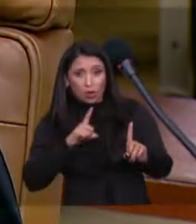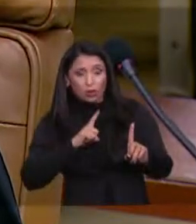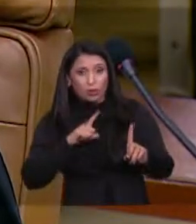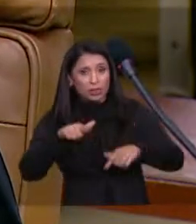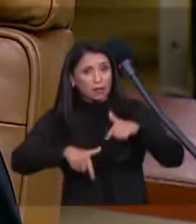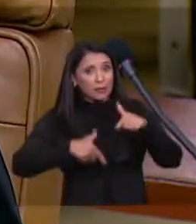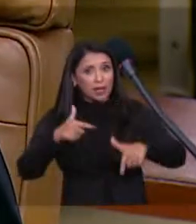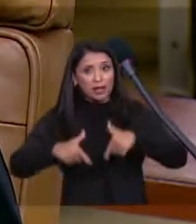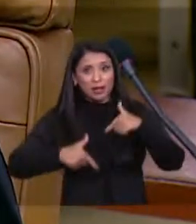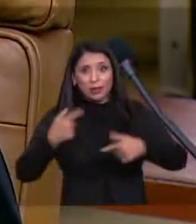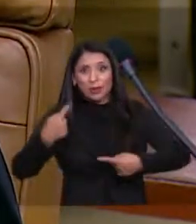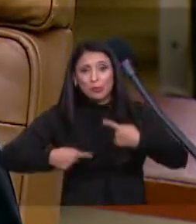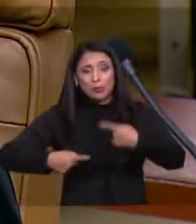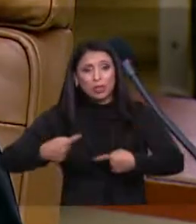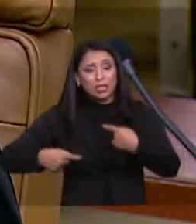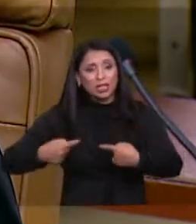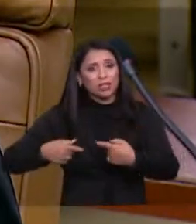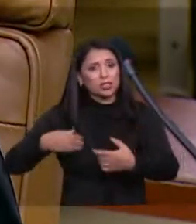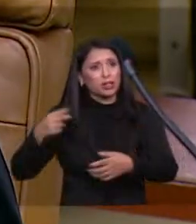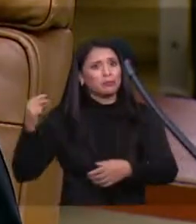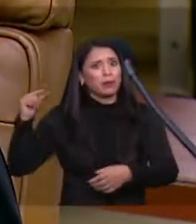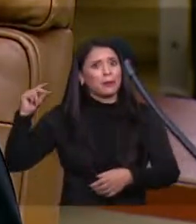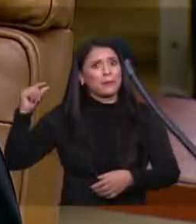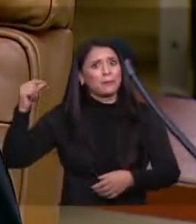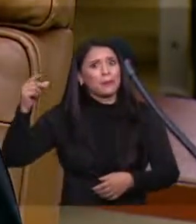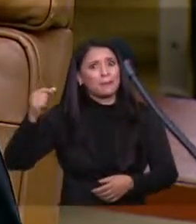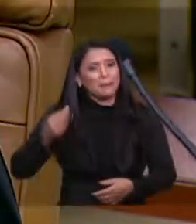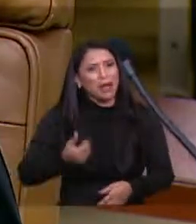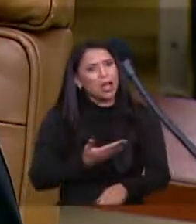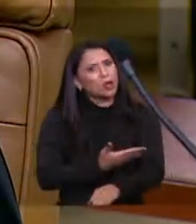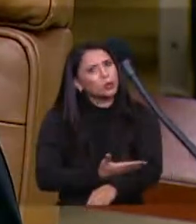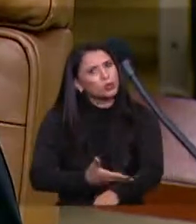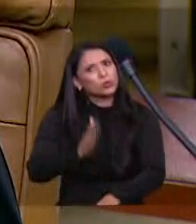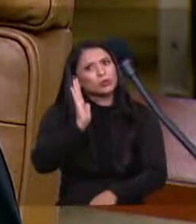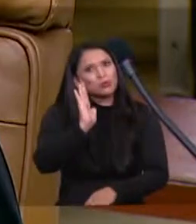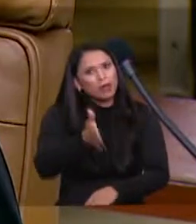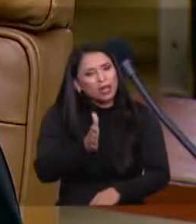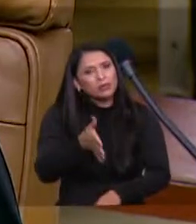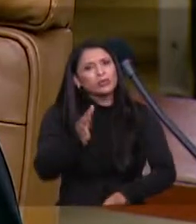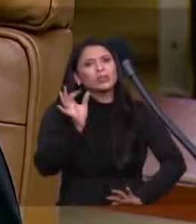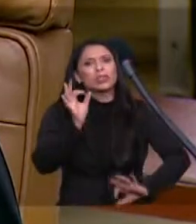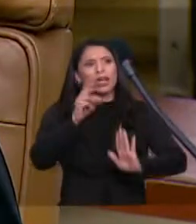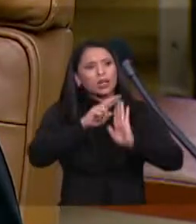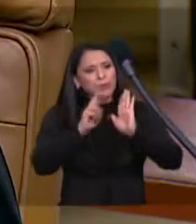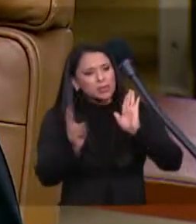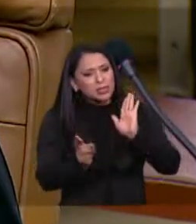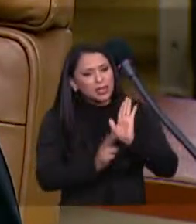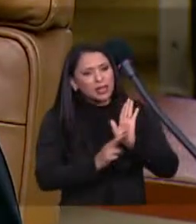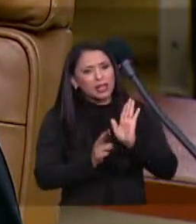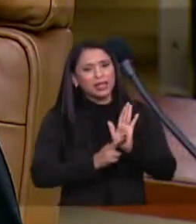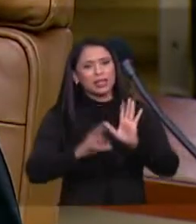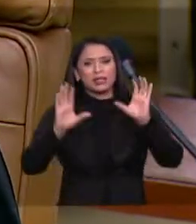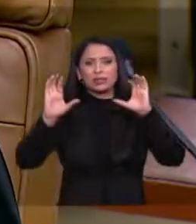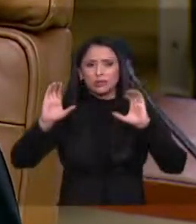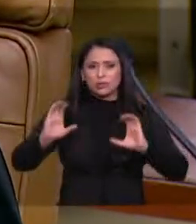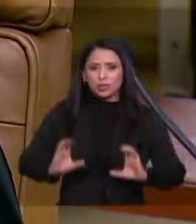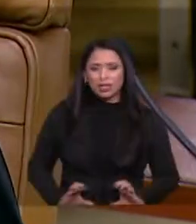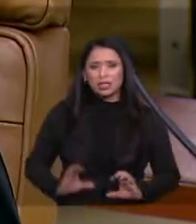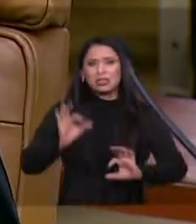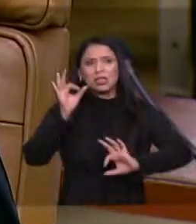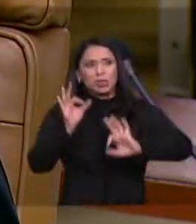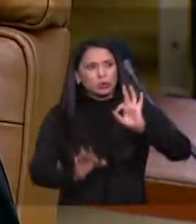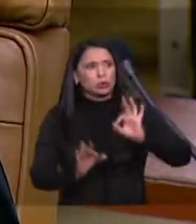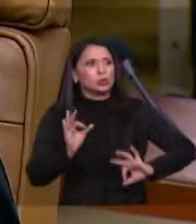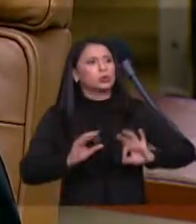Vida pública acostumado com as regras jurídicas as quais com vantagem em relação as demais cidadãs e cidadãos